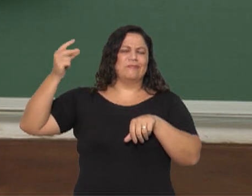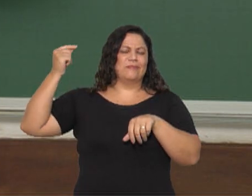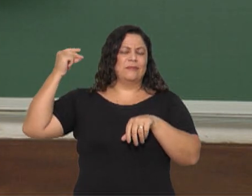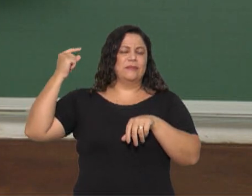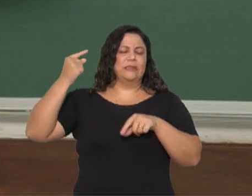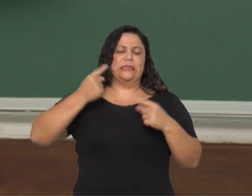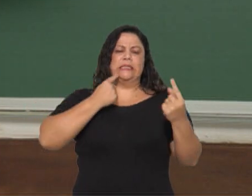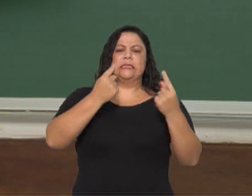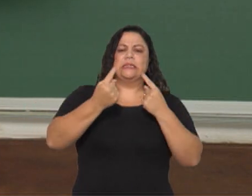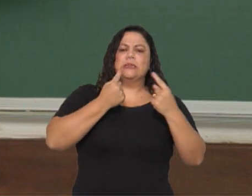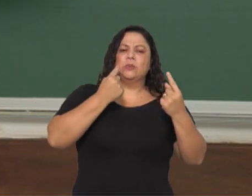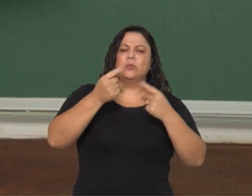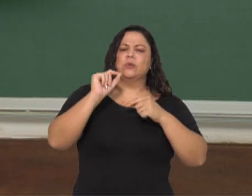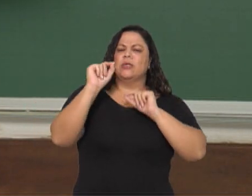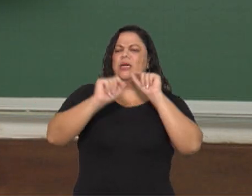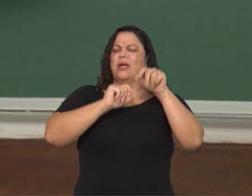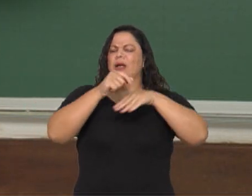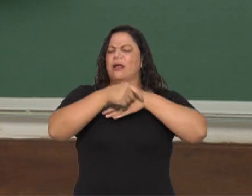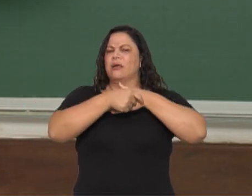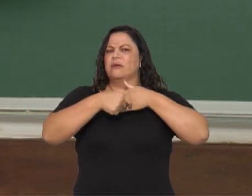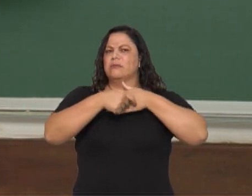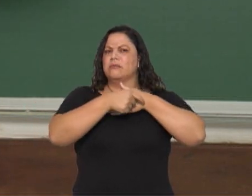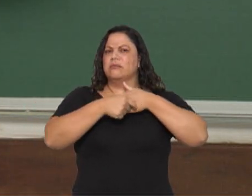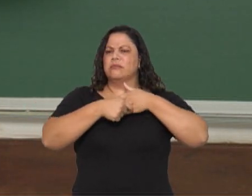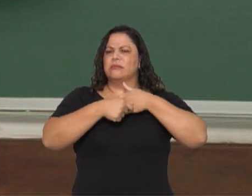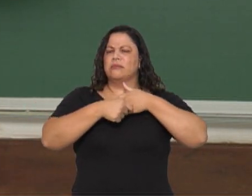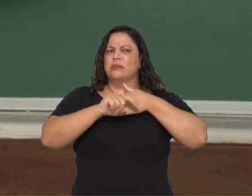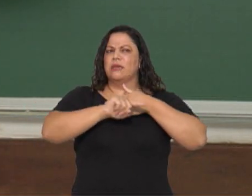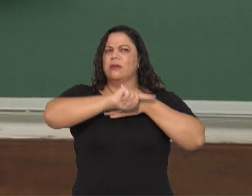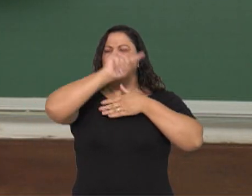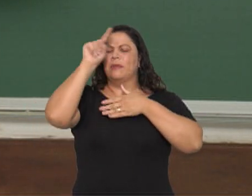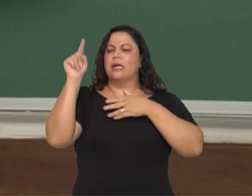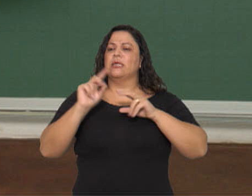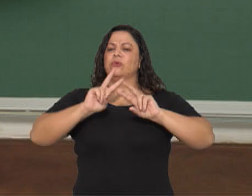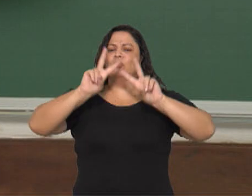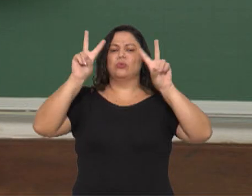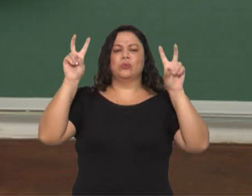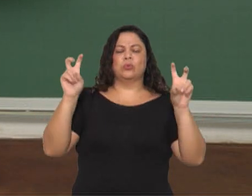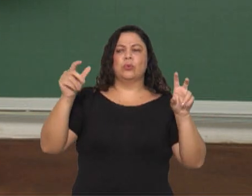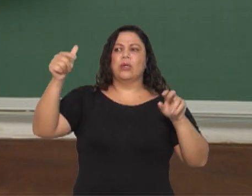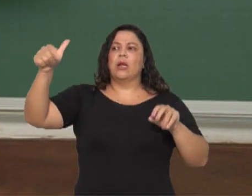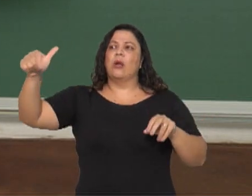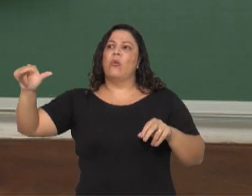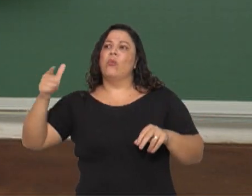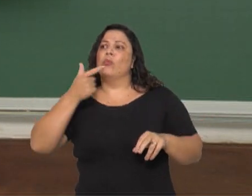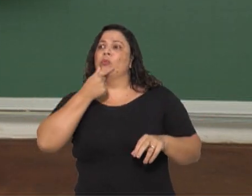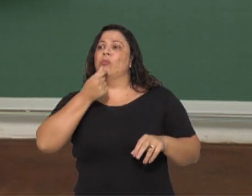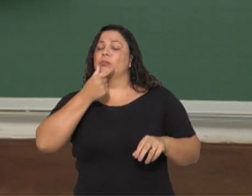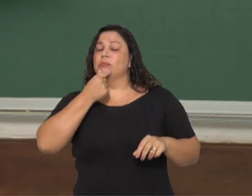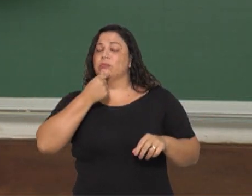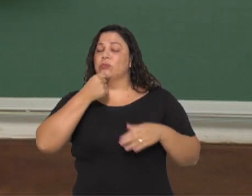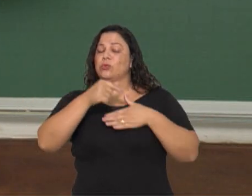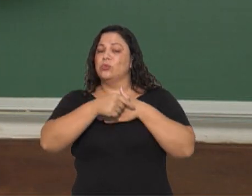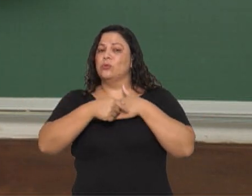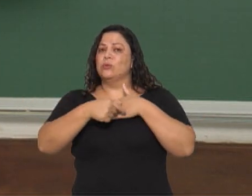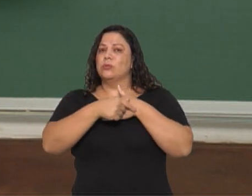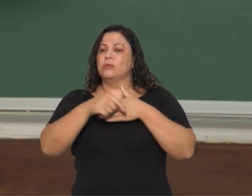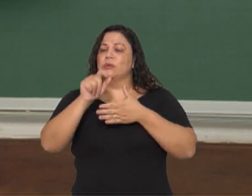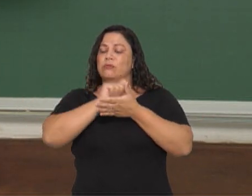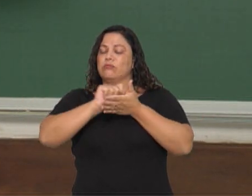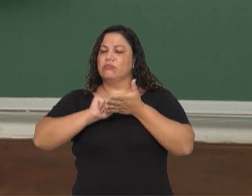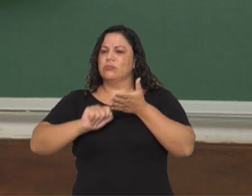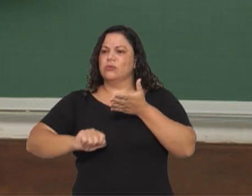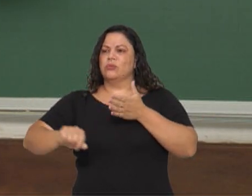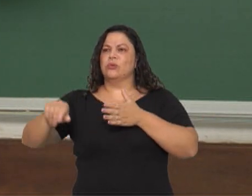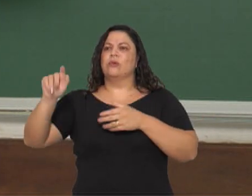autoria desse poema. Muitos atribuem a autoria do poema intitulado Instantes a um escritor argentino, Jorge Luis Borges,